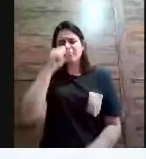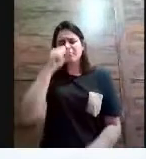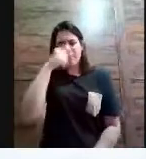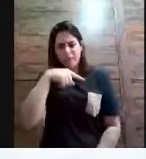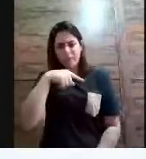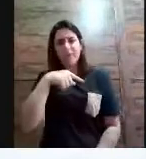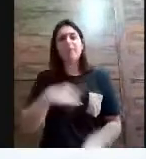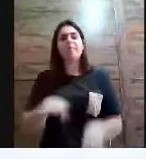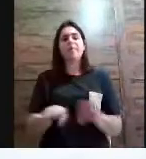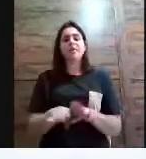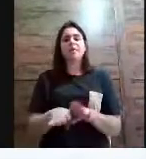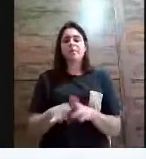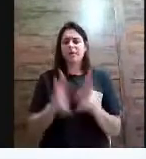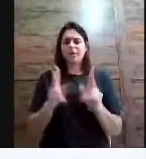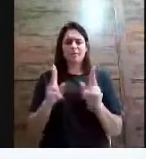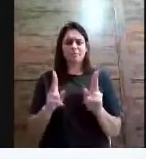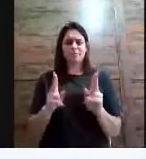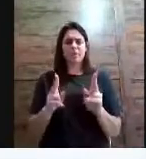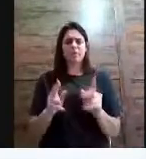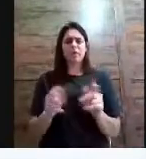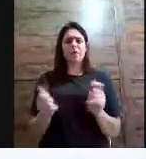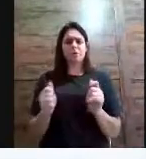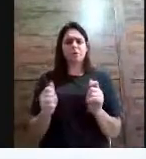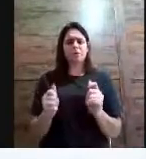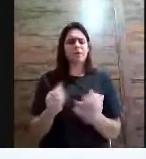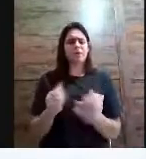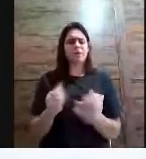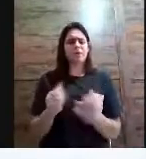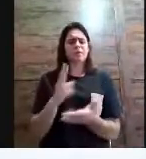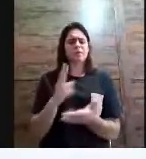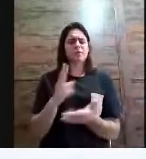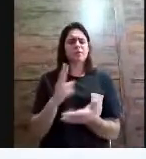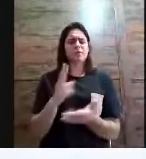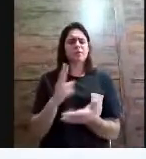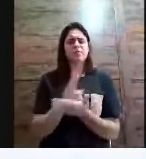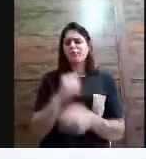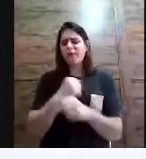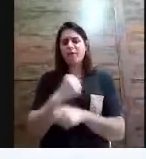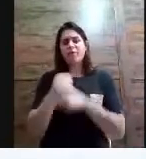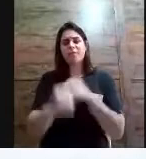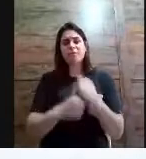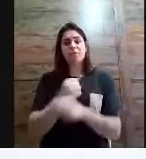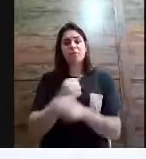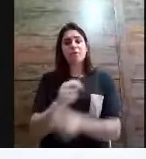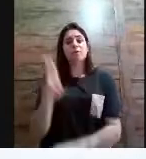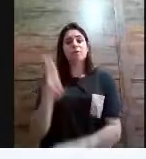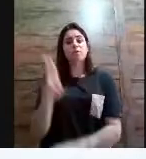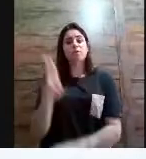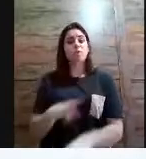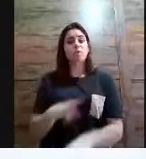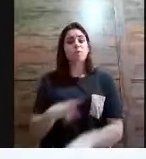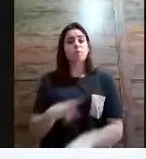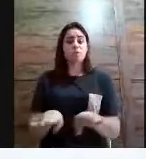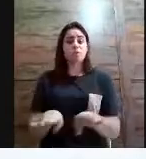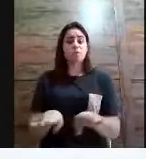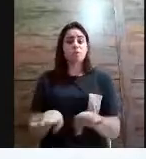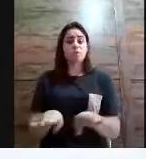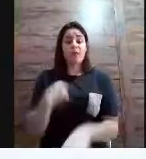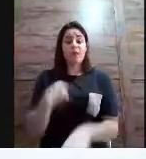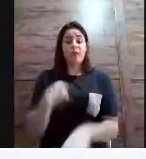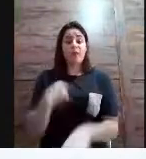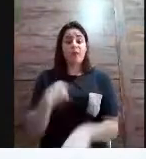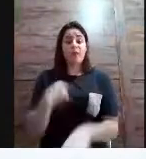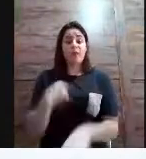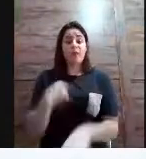Sim. As vacinas que a gente toma todo ano para a gripe são de vírus inativados. Essa, a dita chinesa, é de vírus